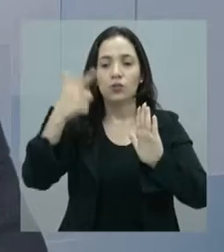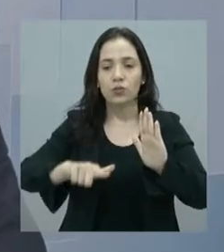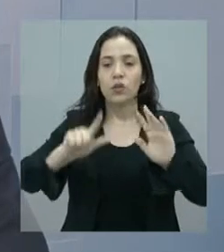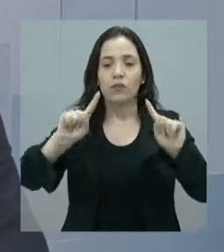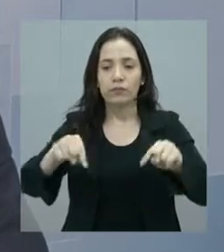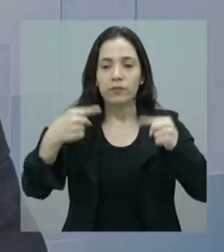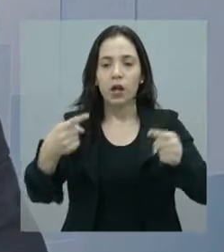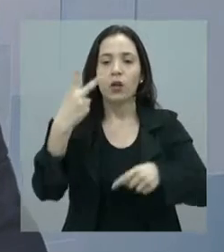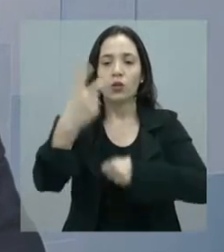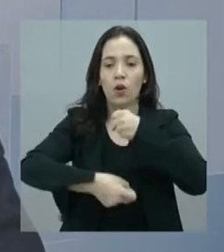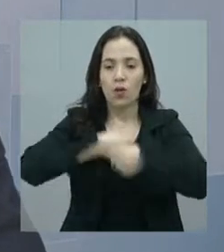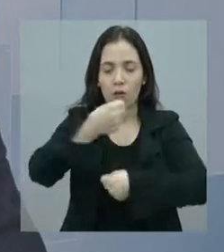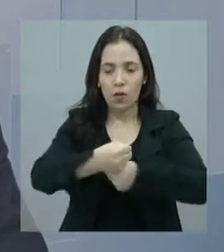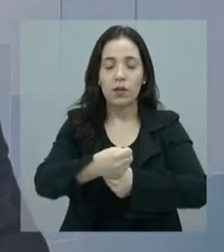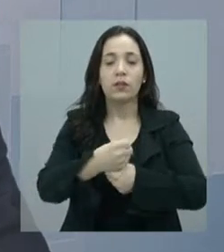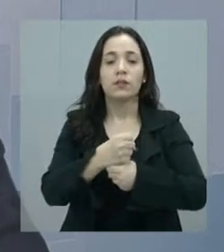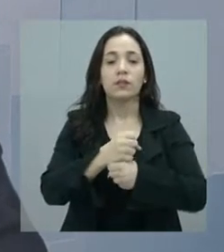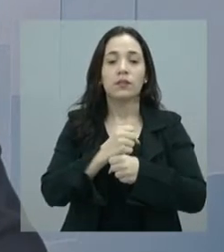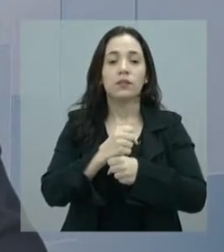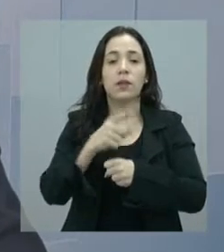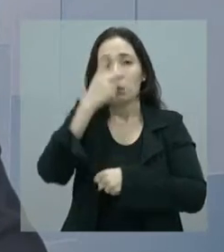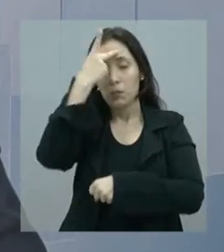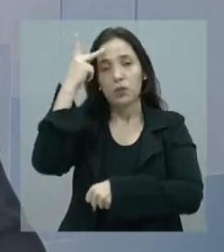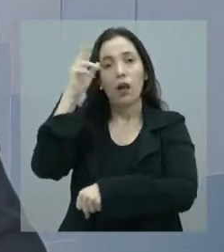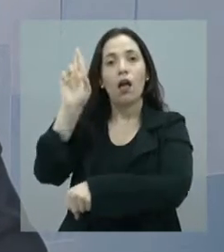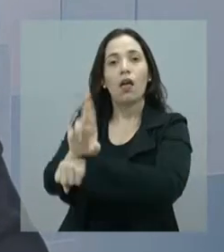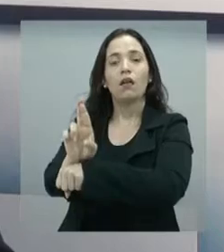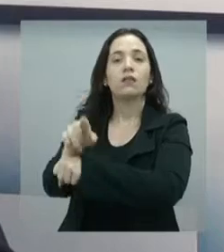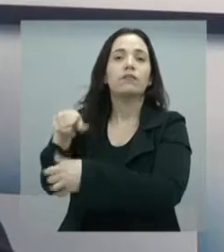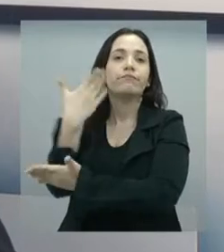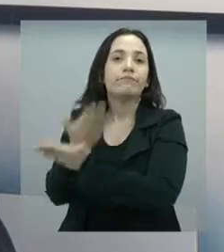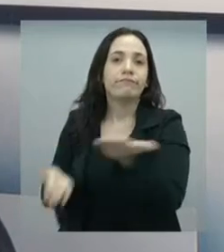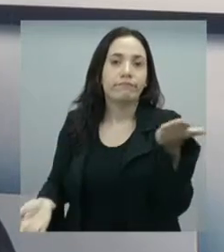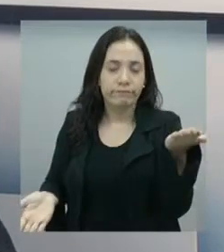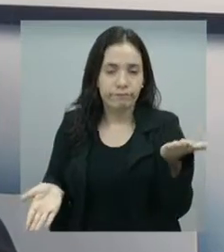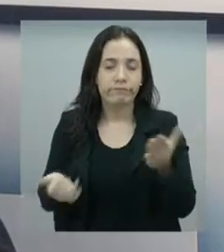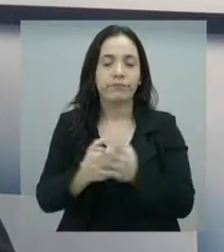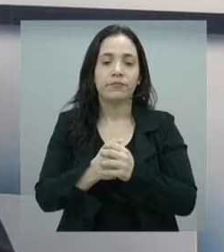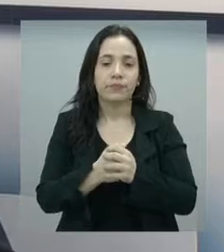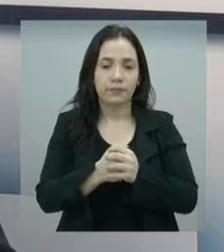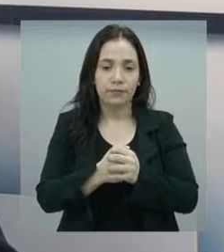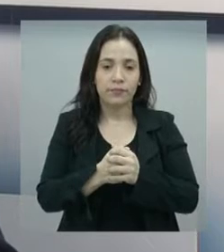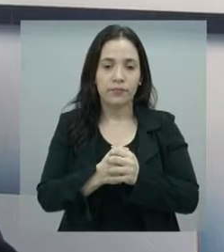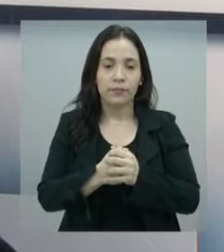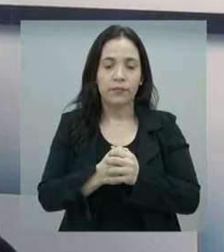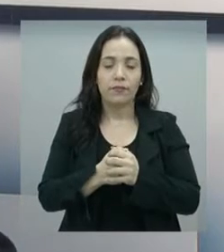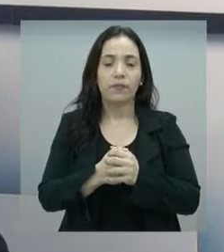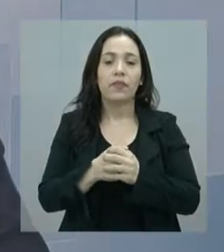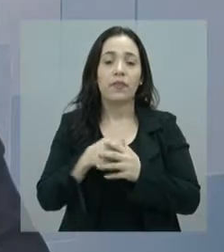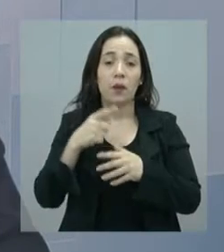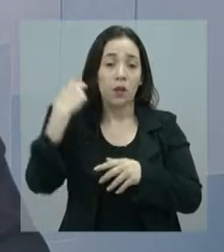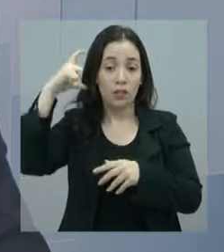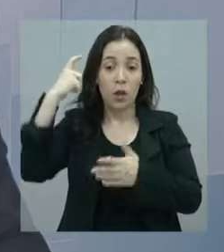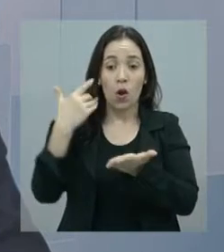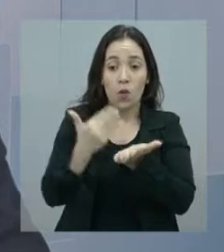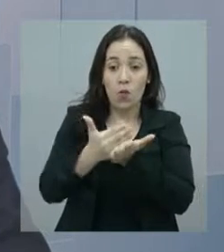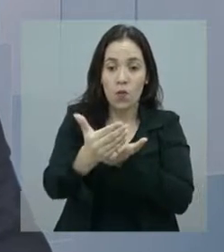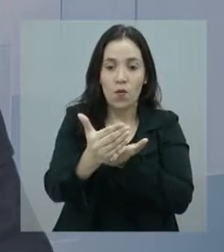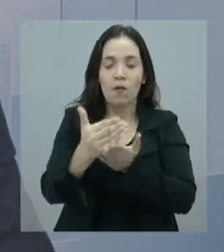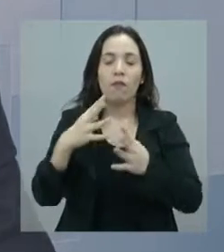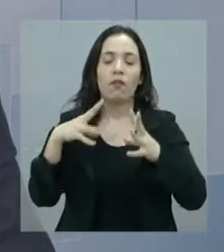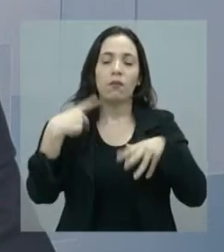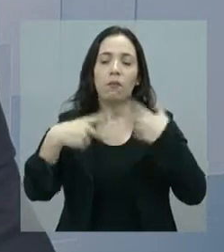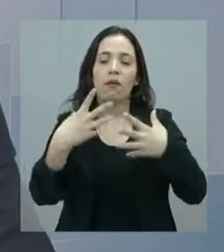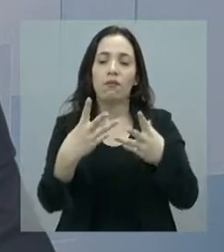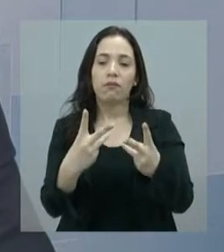a se indicar pessoas que não faziam parte da seleção. Quer dizer que o processo começou certo e depois foi se deteriorando. E agora espero